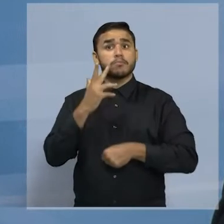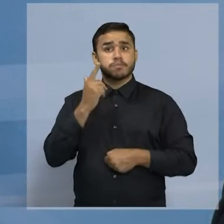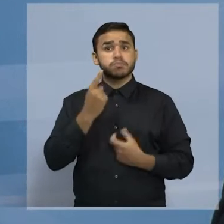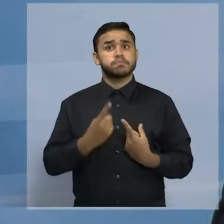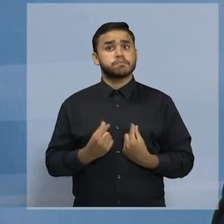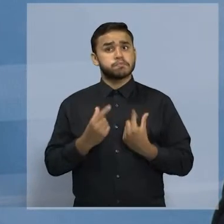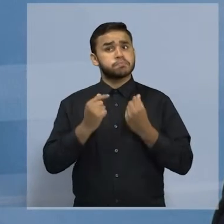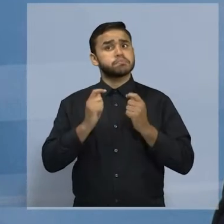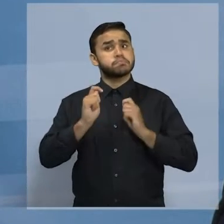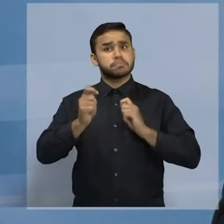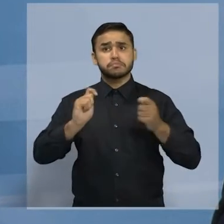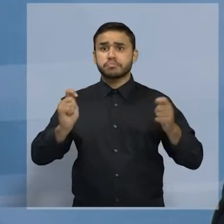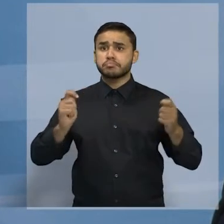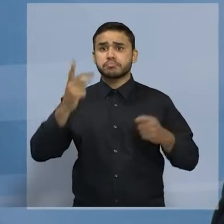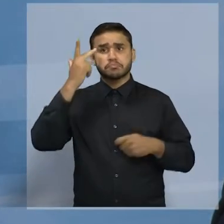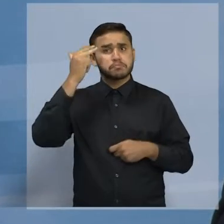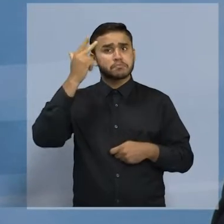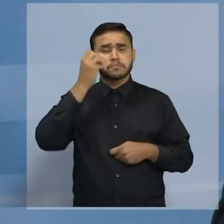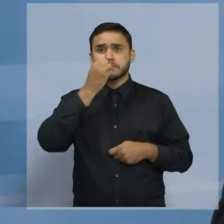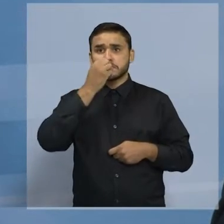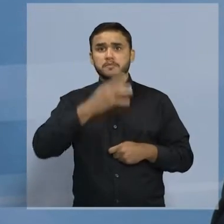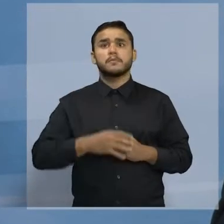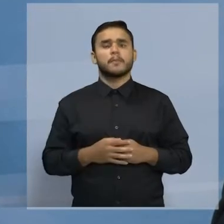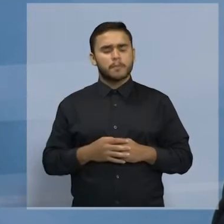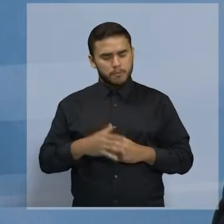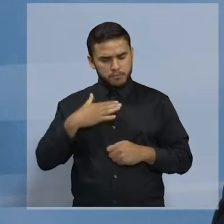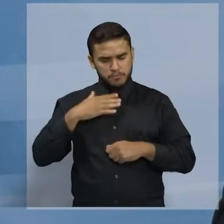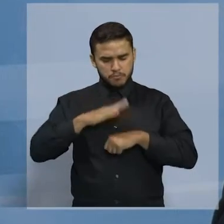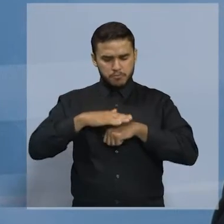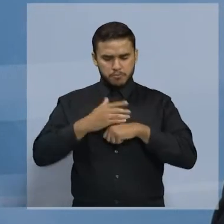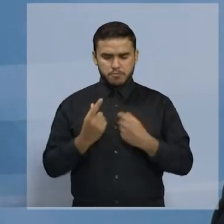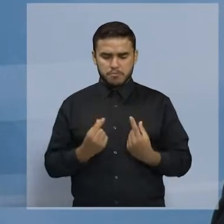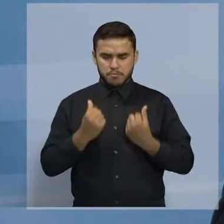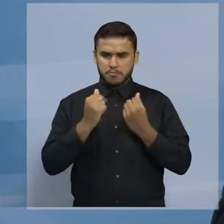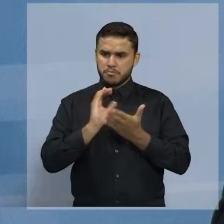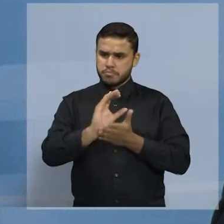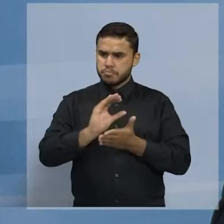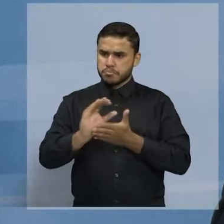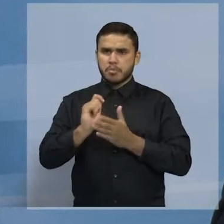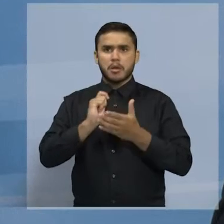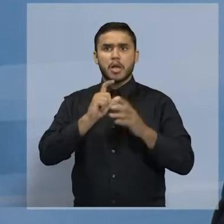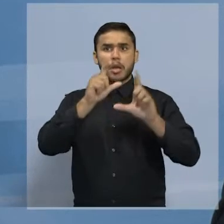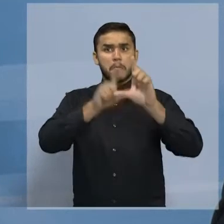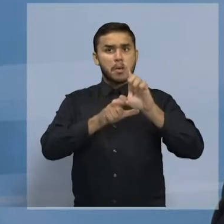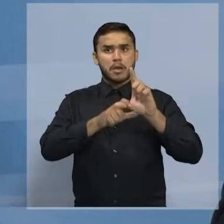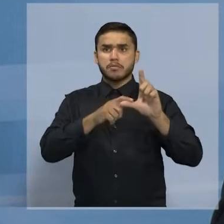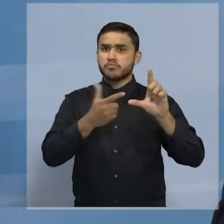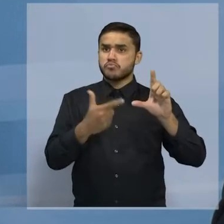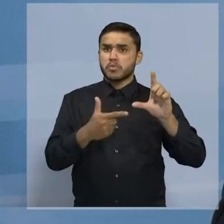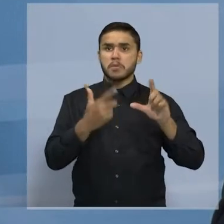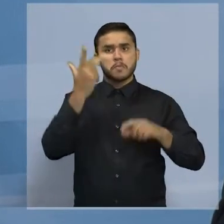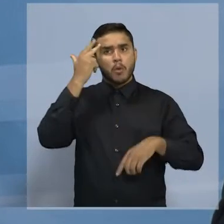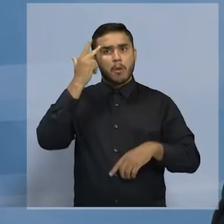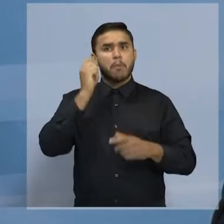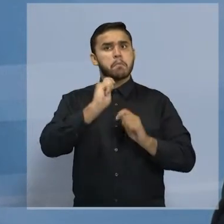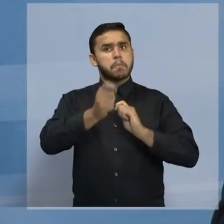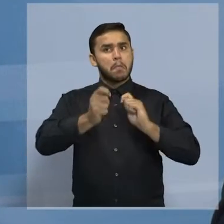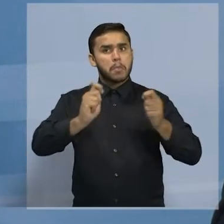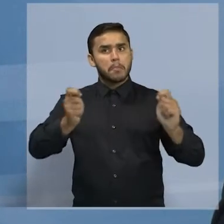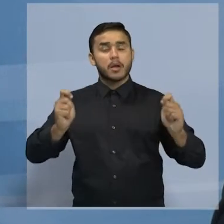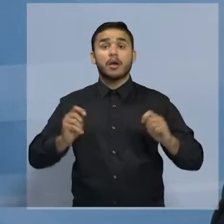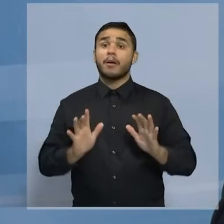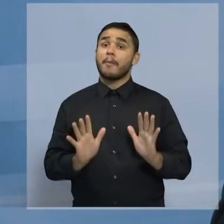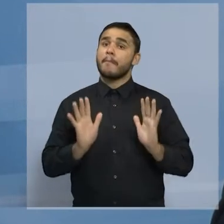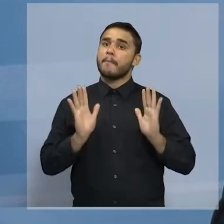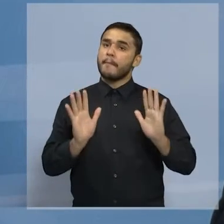saudável fiscalmente, é um estado que investe com recursos próprios, paga suas obrigações em dia, mas o Ceará